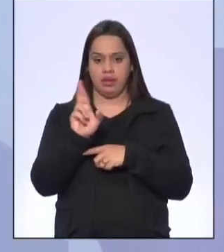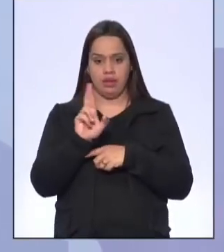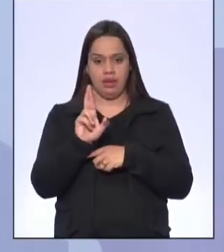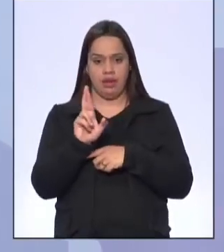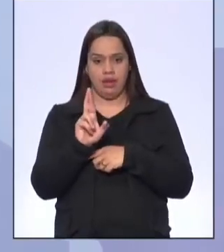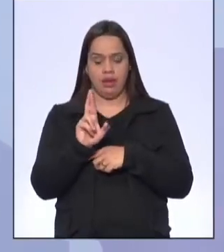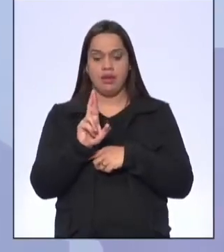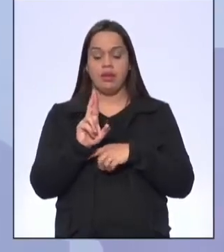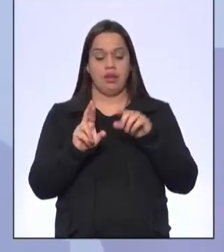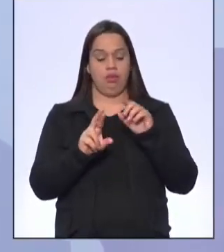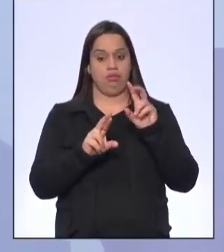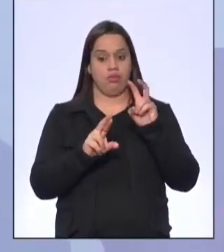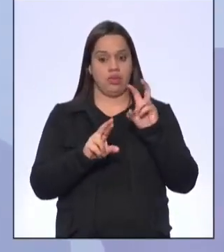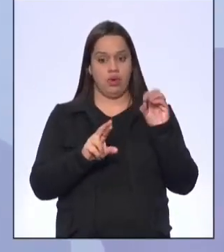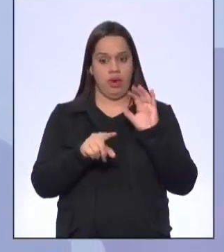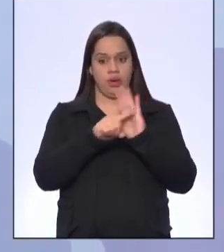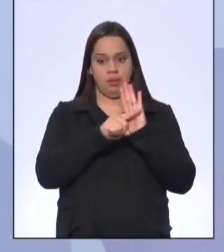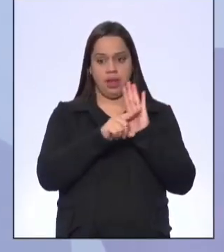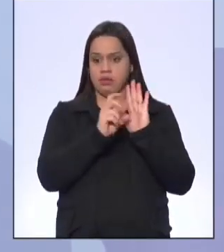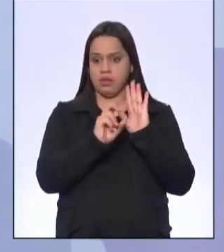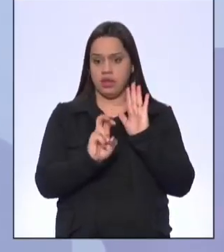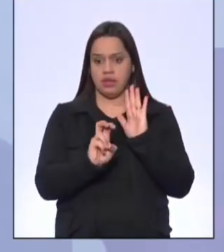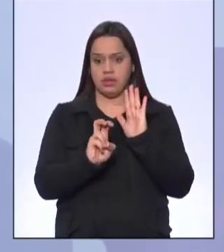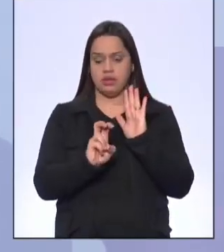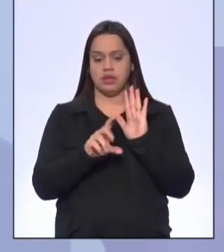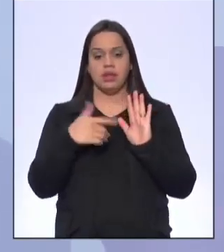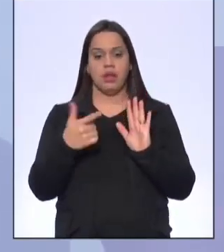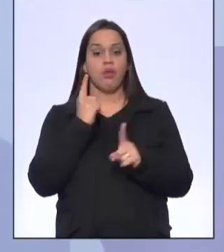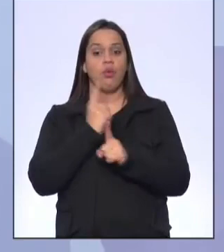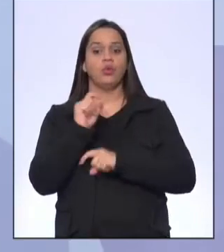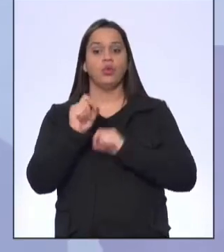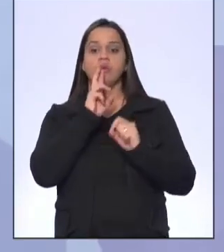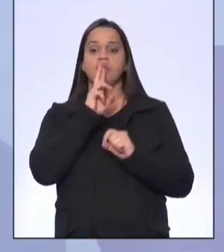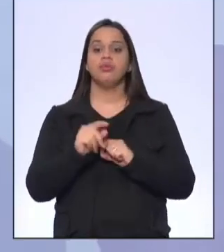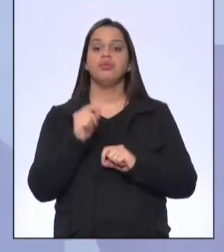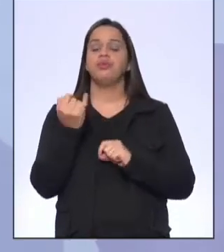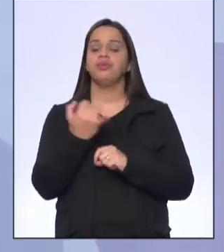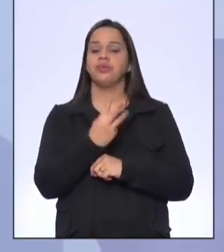R$ 50 menos 15. O que que nós encontramos?